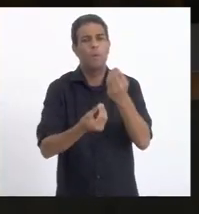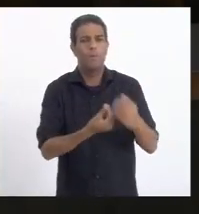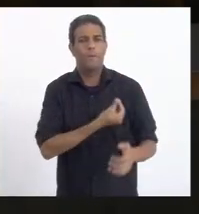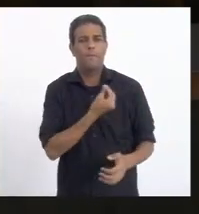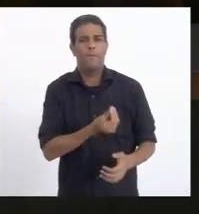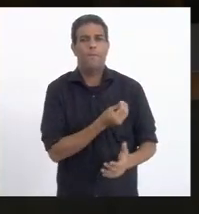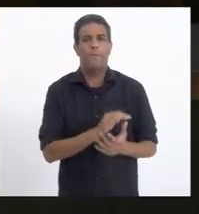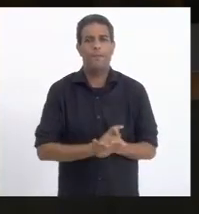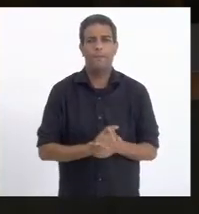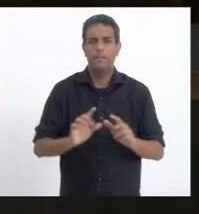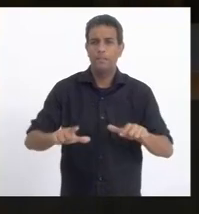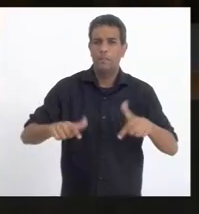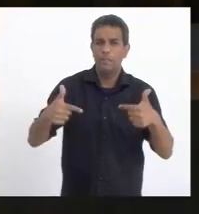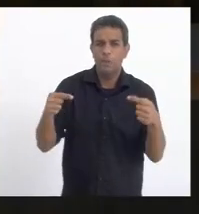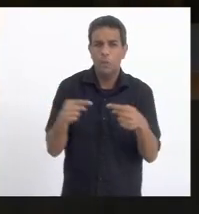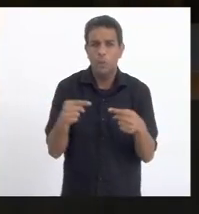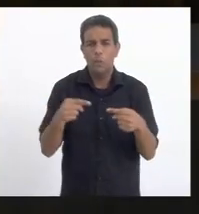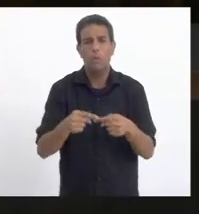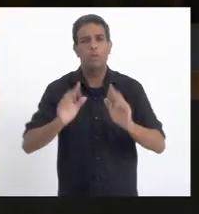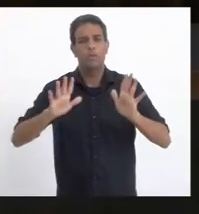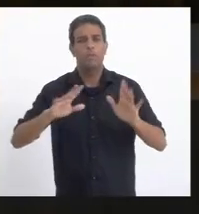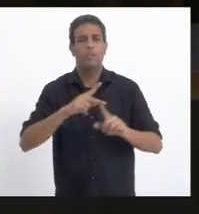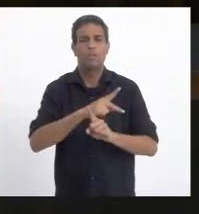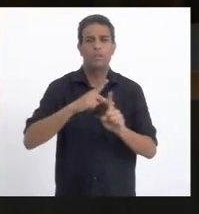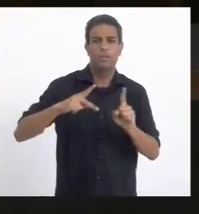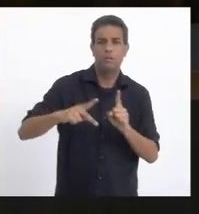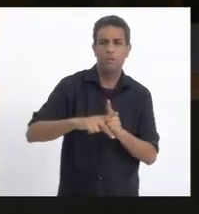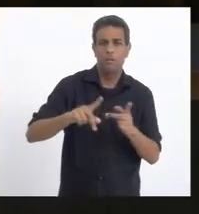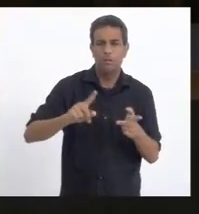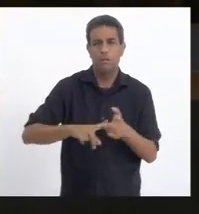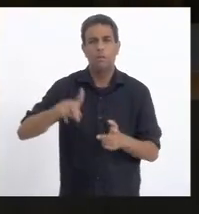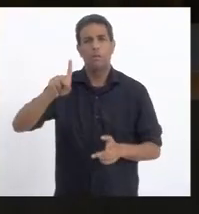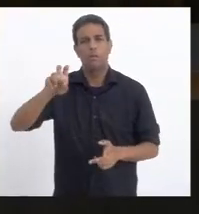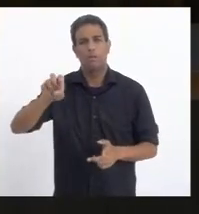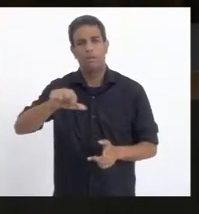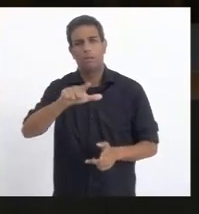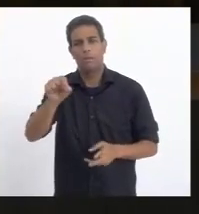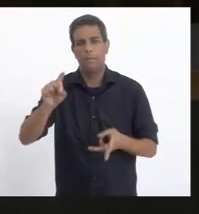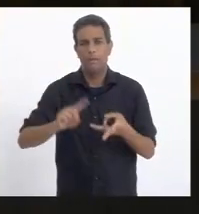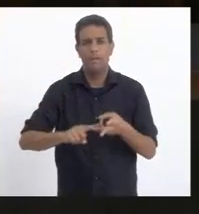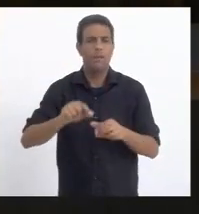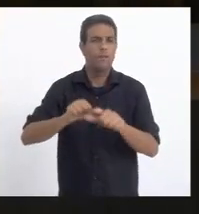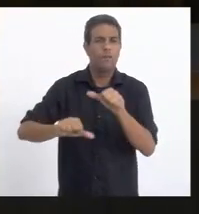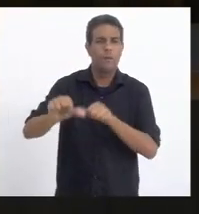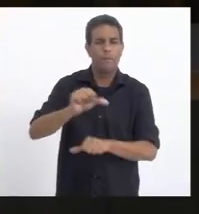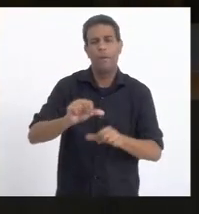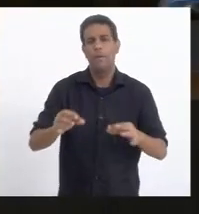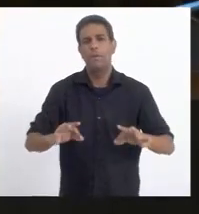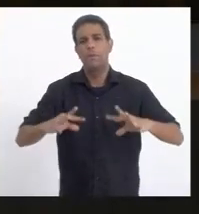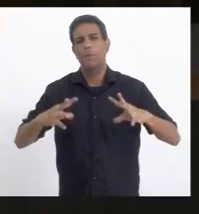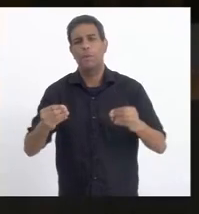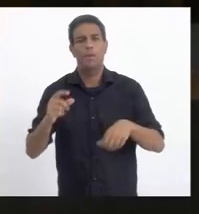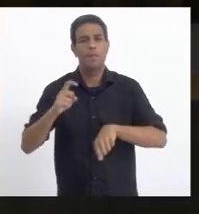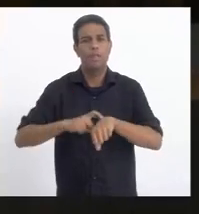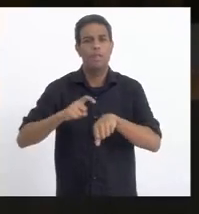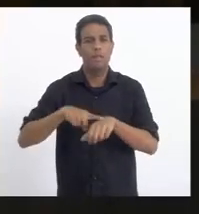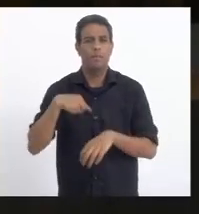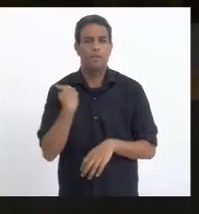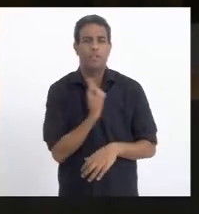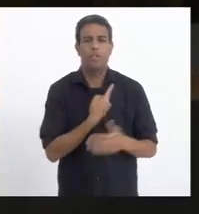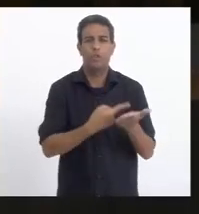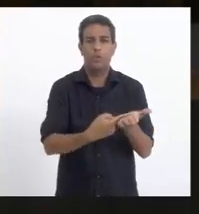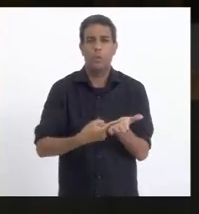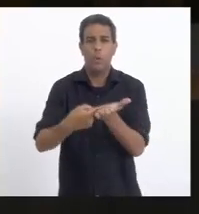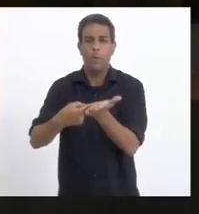de quem tá na ativa de quem é pensionista de quem é Inativo de quem é Olá Seja lá o termo que a gente